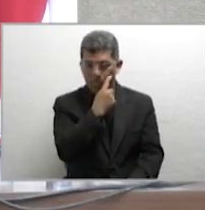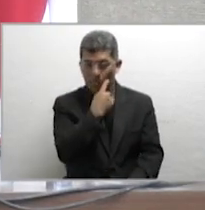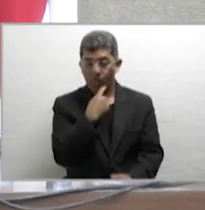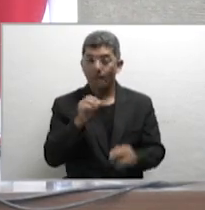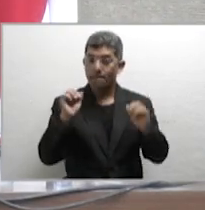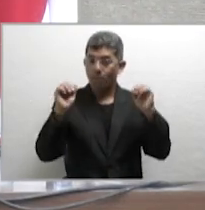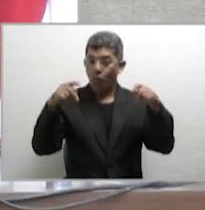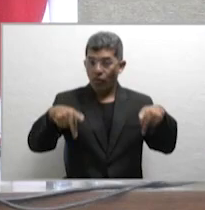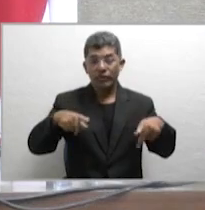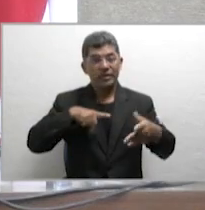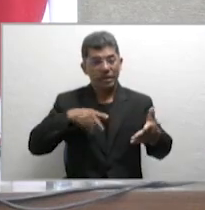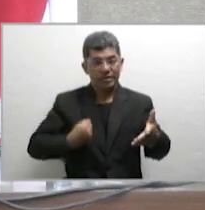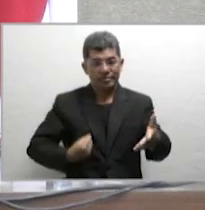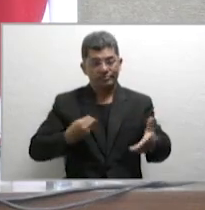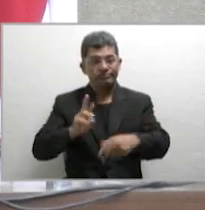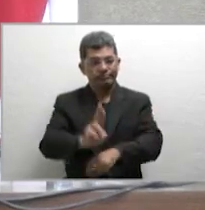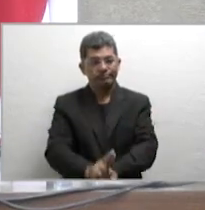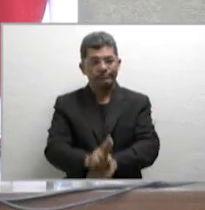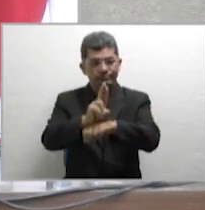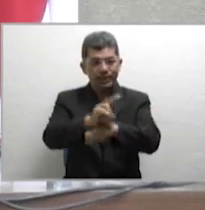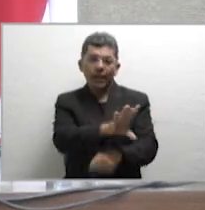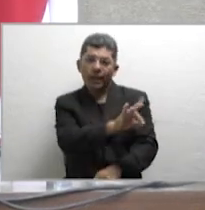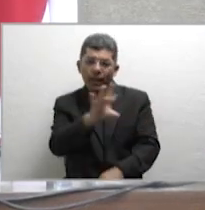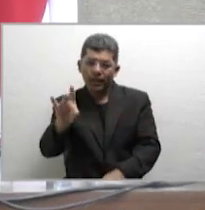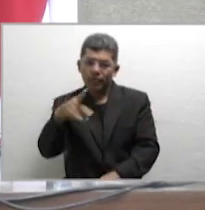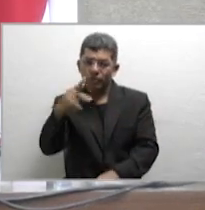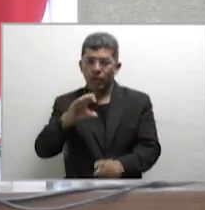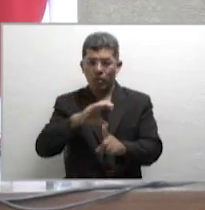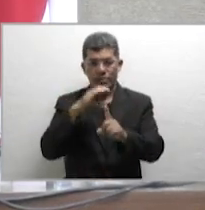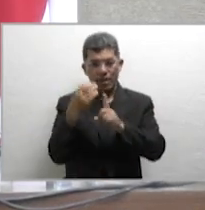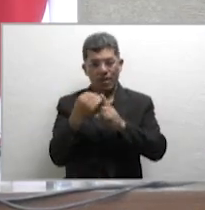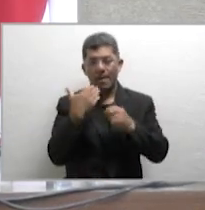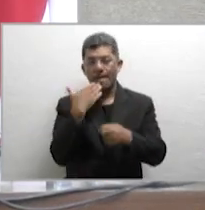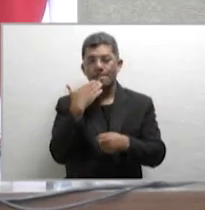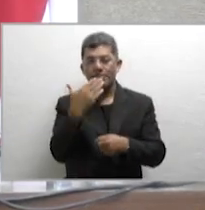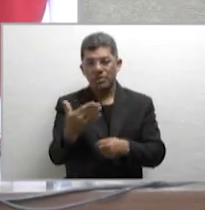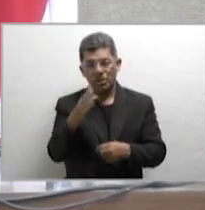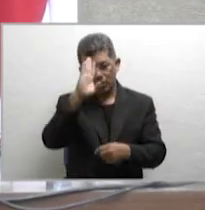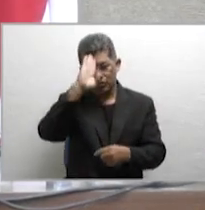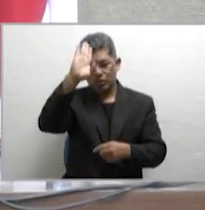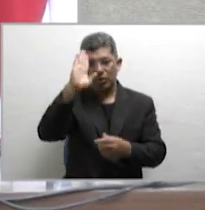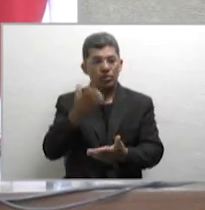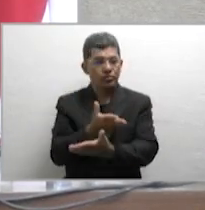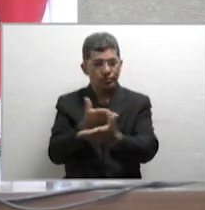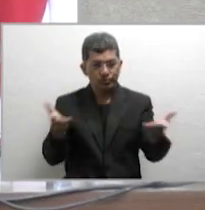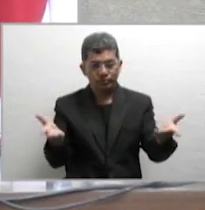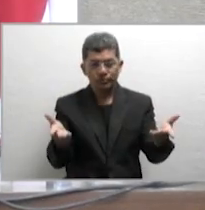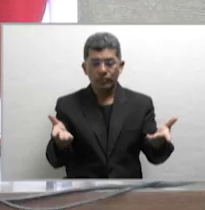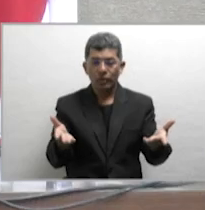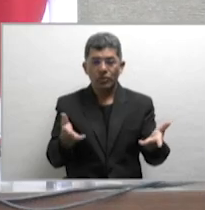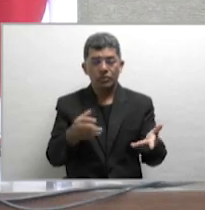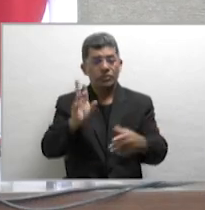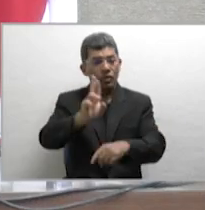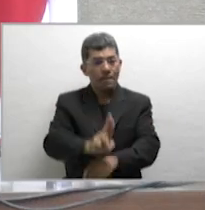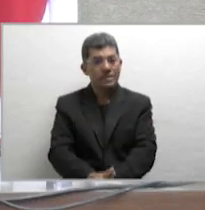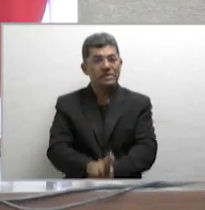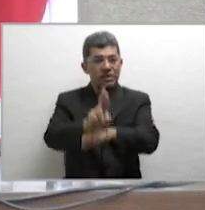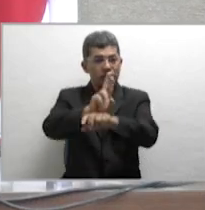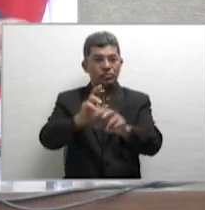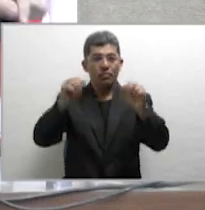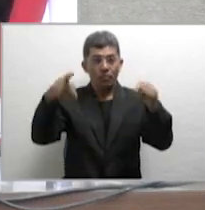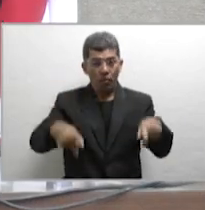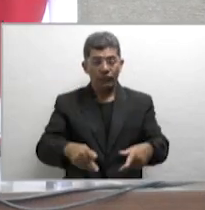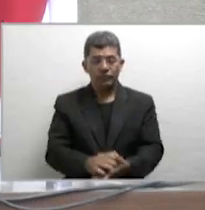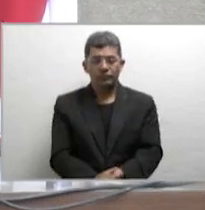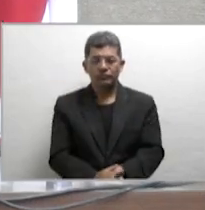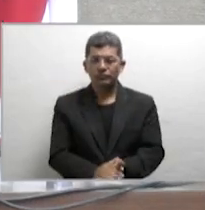aqui, representando cada um a sua comunidade, vem pedir aos senhores, que são nossos representantes, que